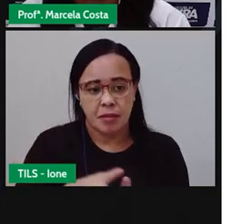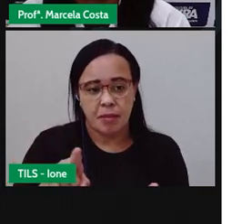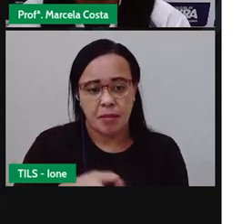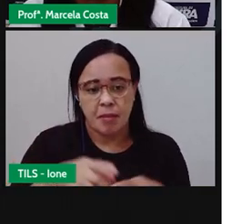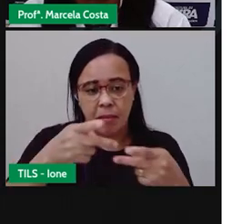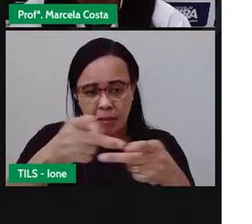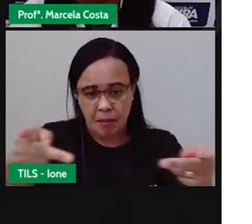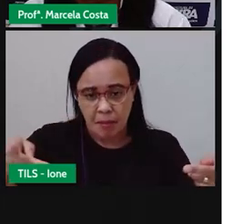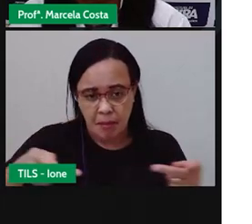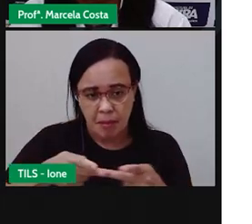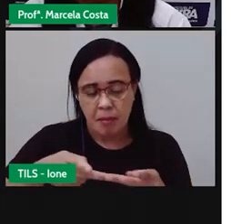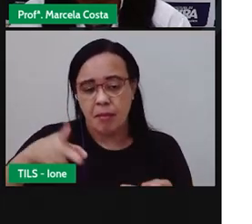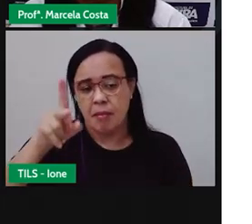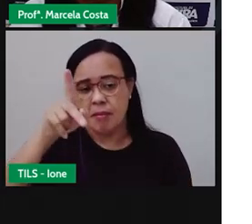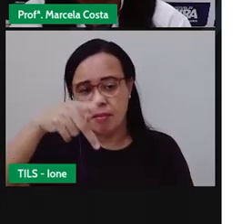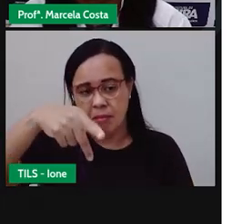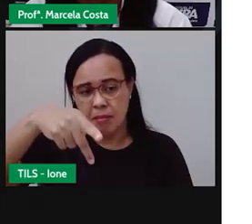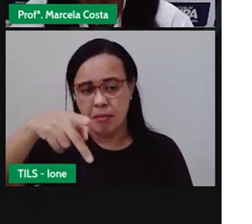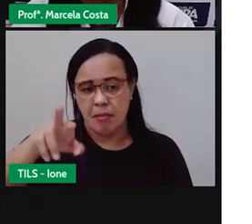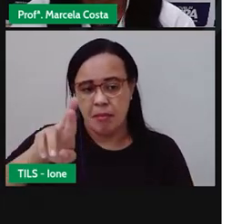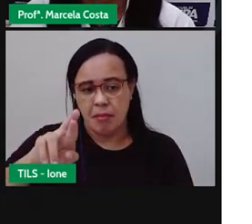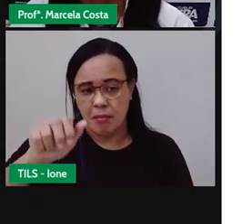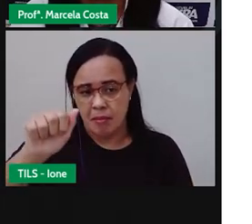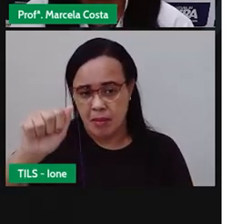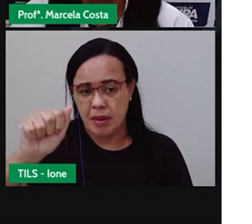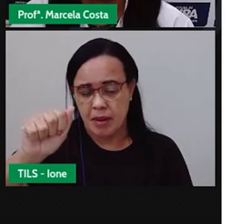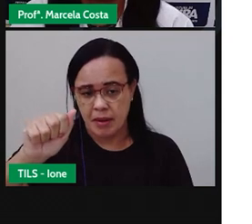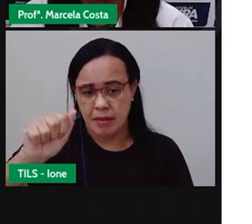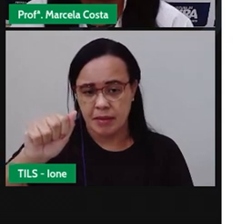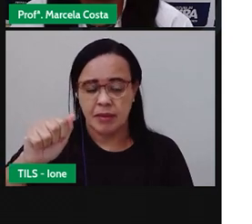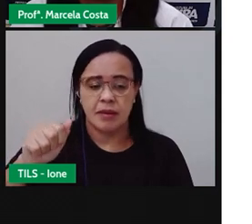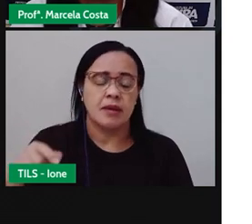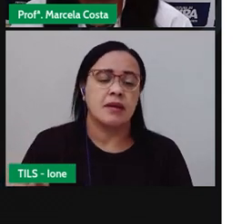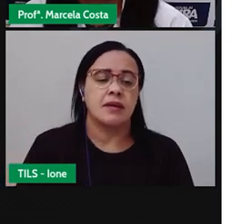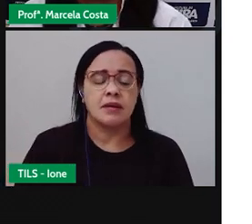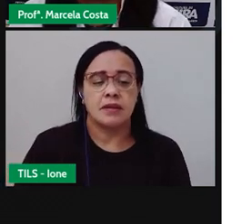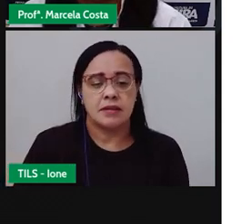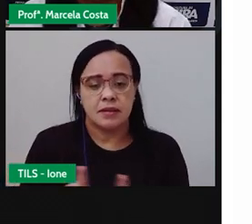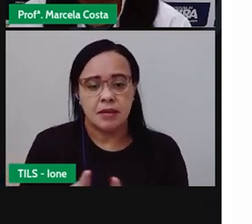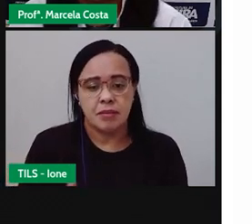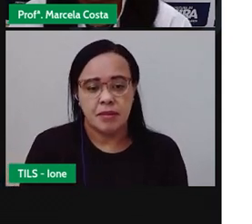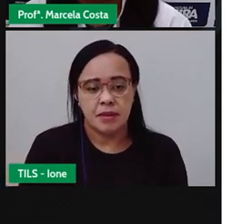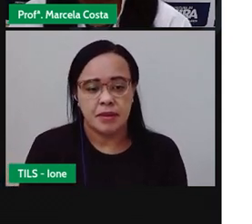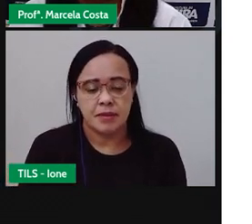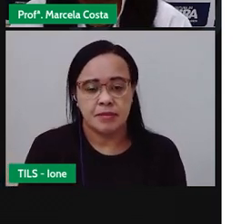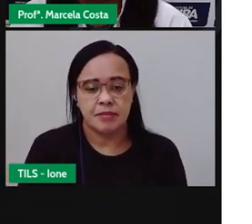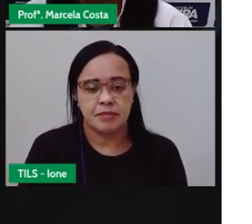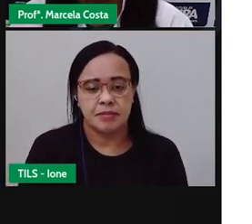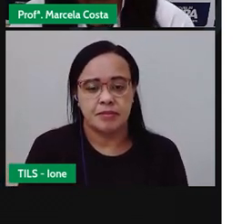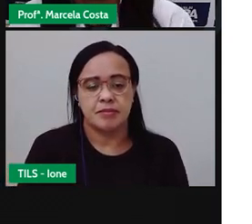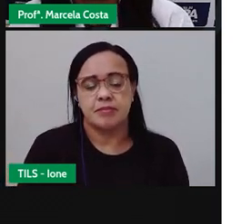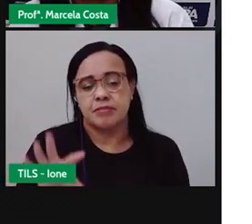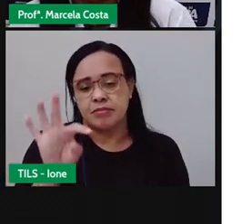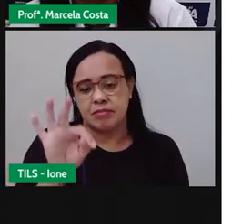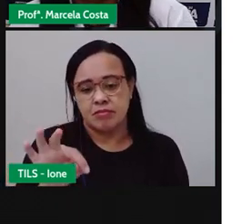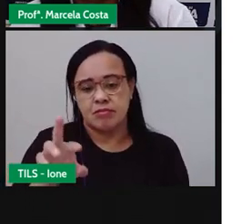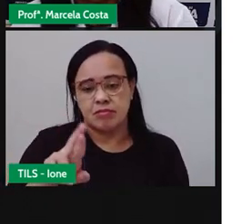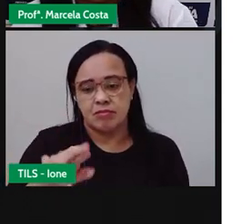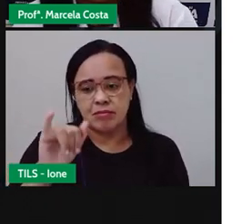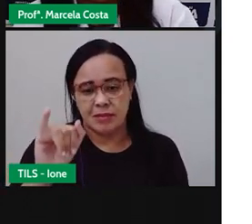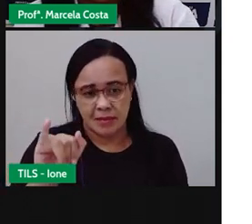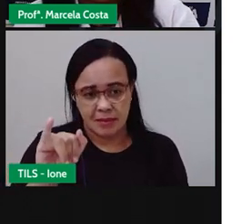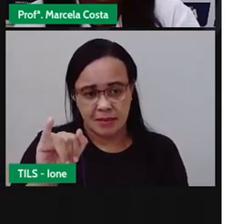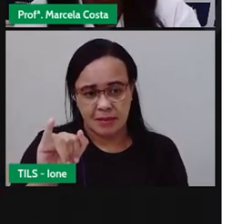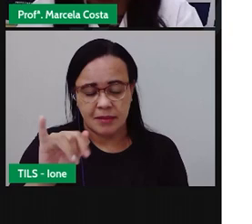palavra pratos e a gente vai ter a sílaba three da